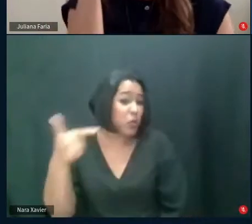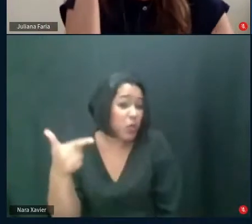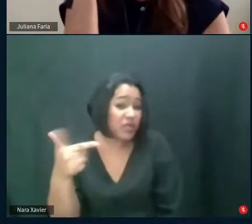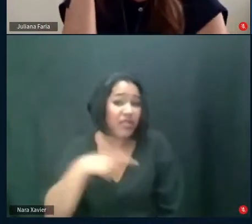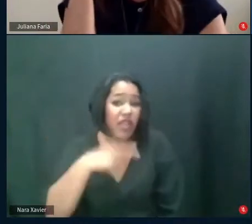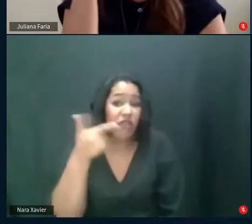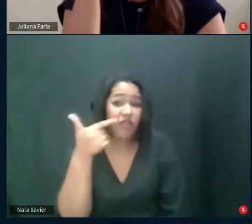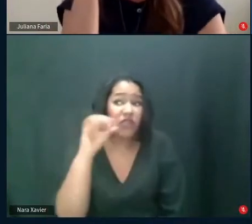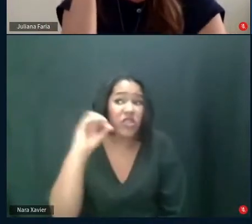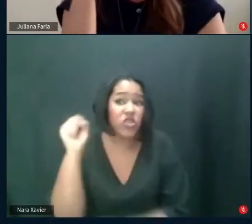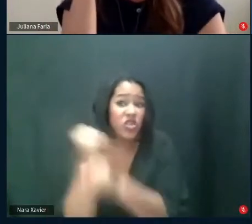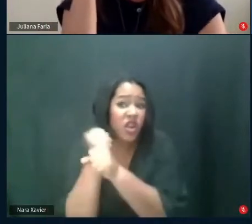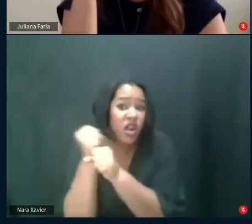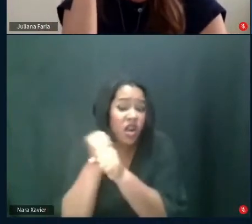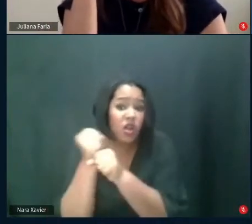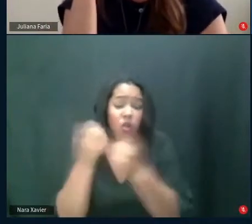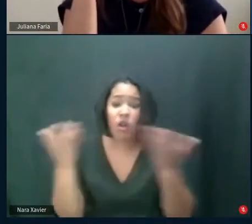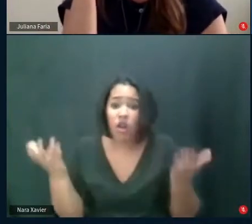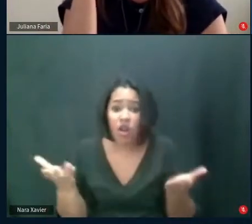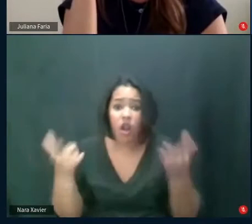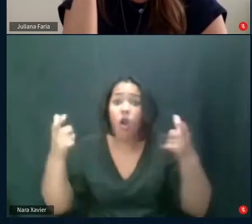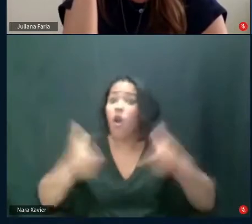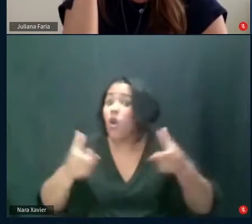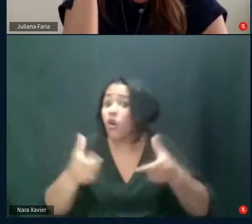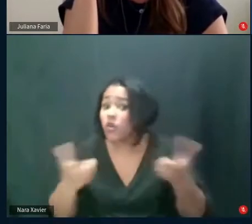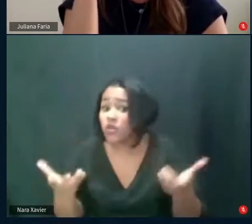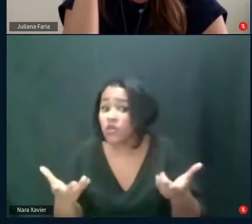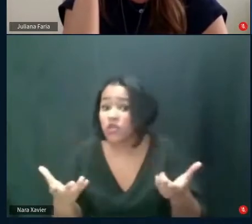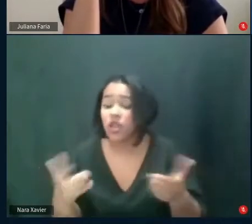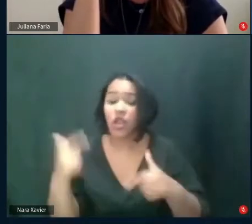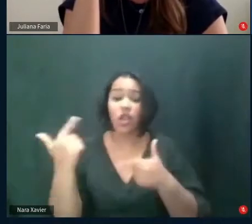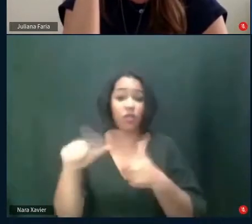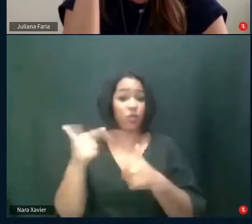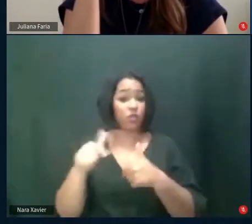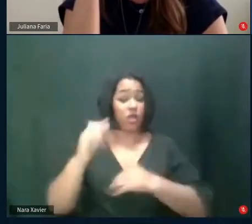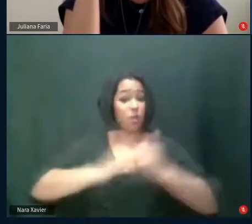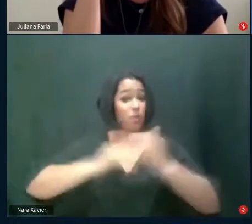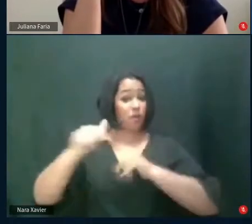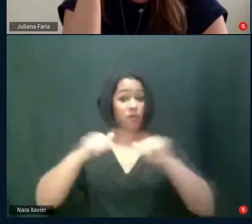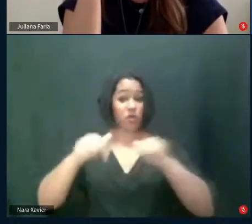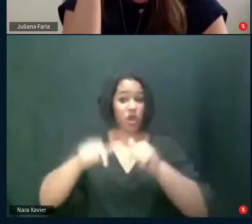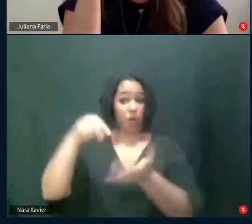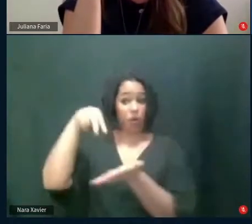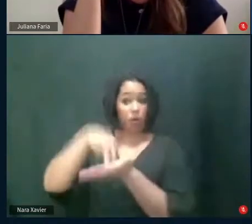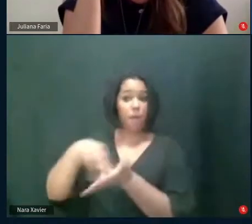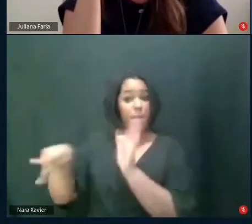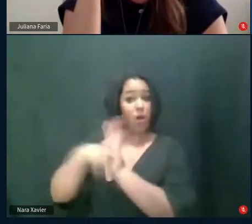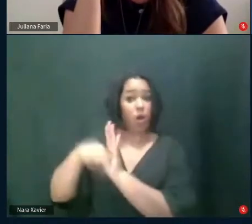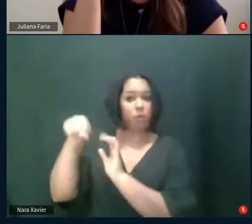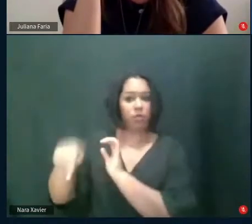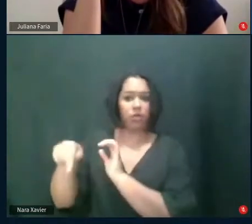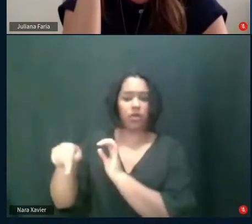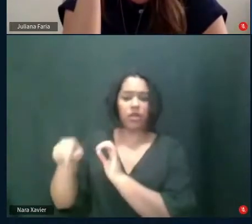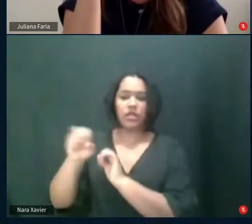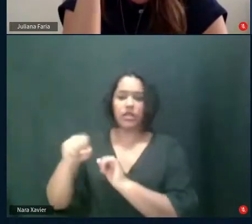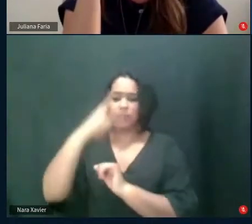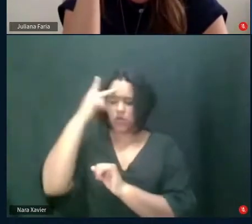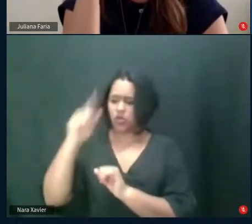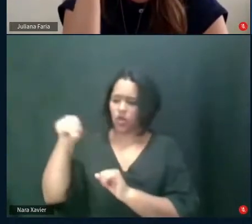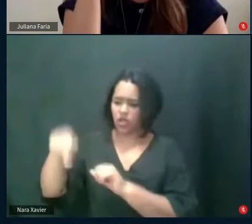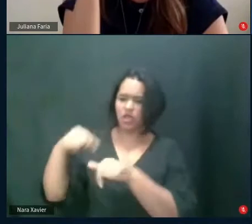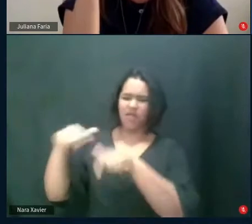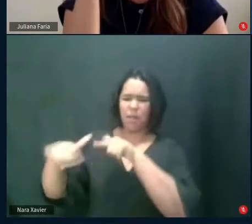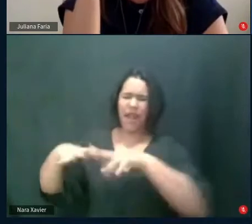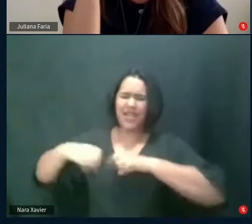20 anos. Cadê? Não existem profissionais fixos nos CAES. Então, quando o profissional está lá, dando seu